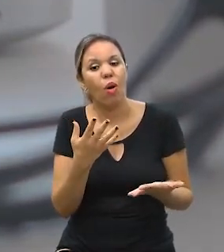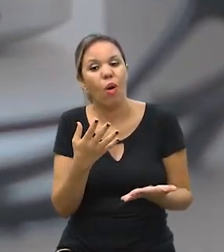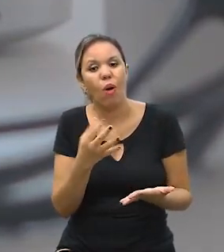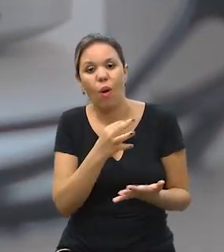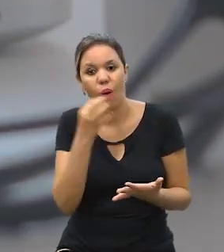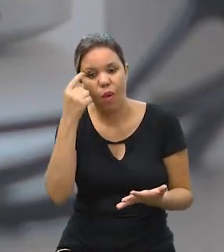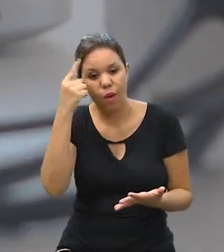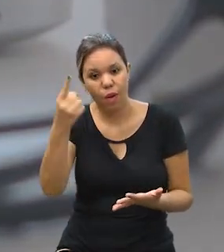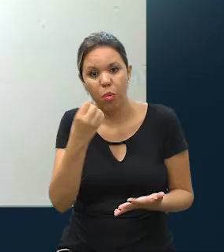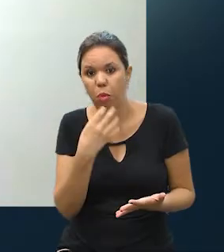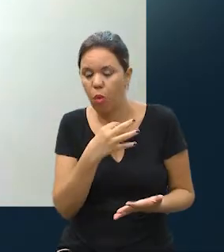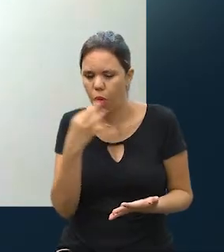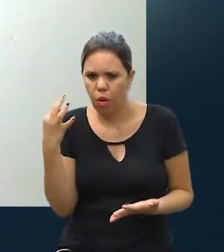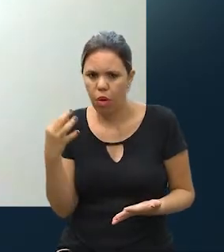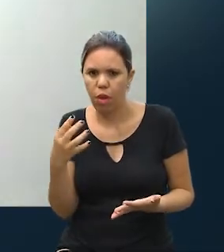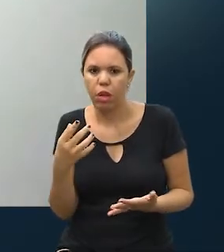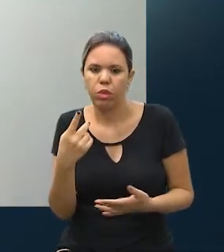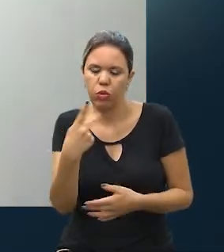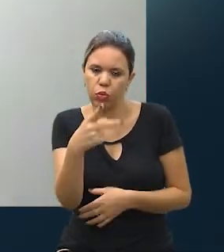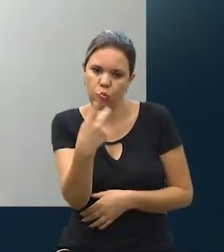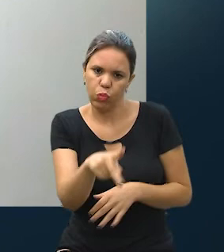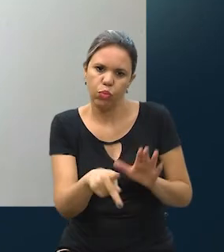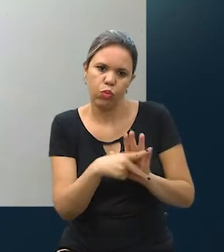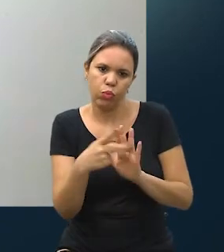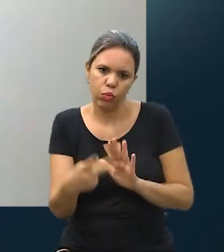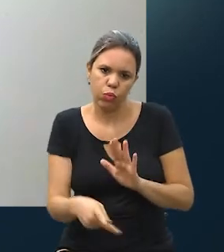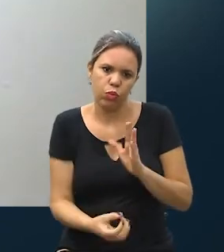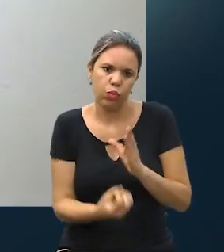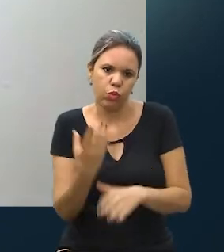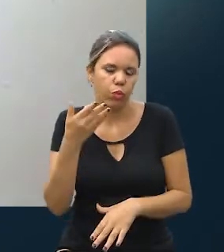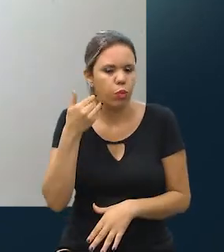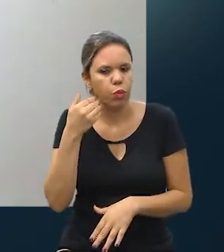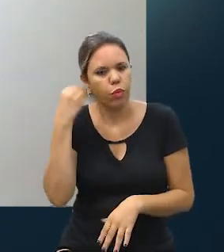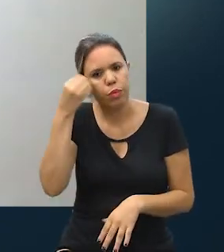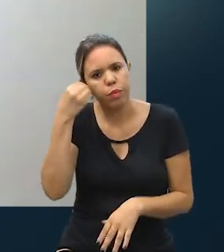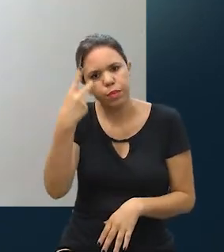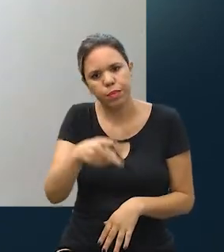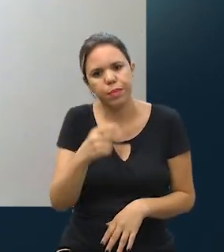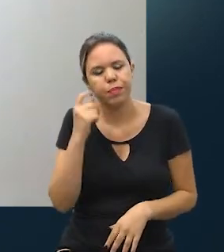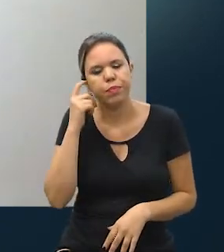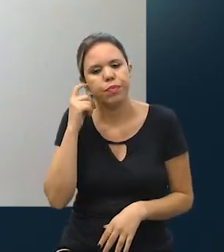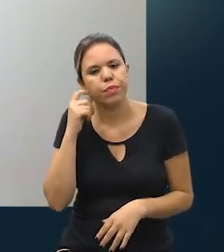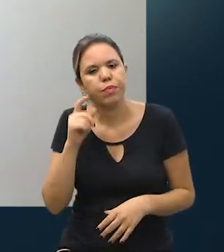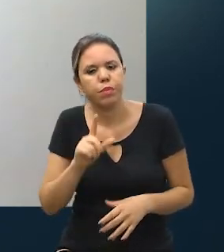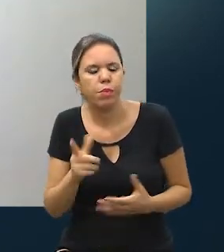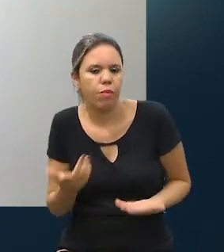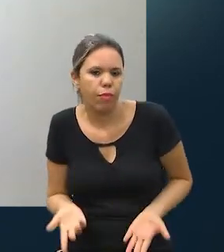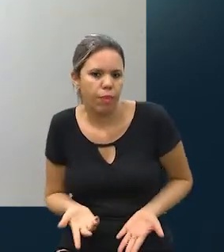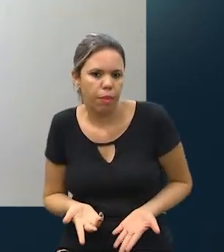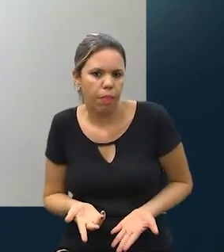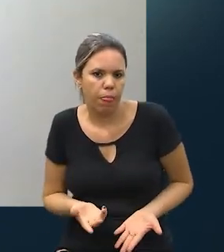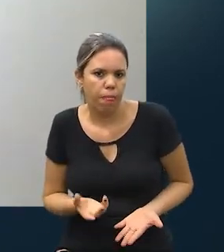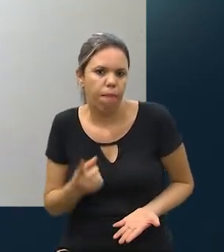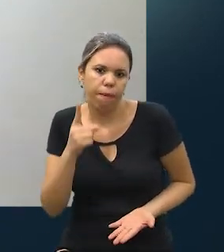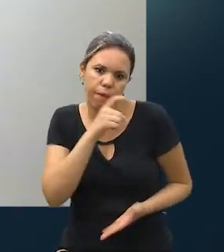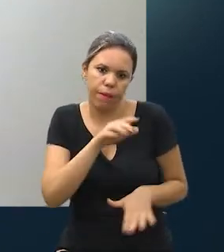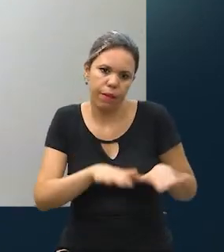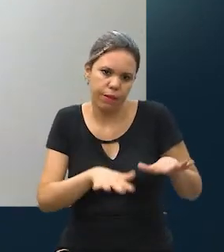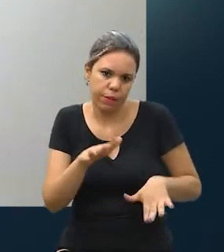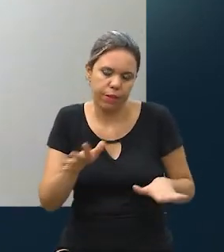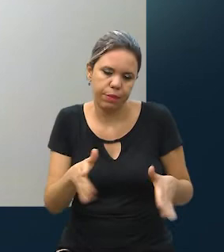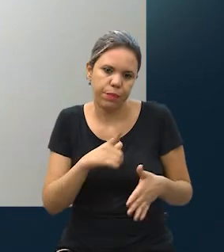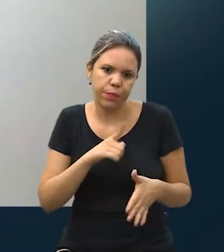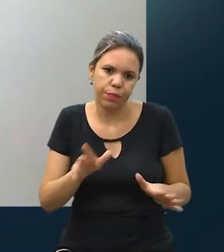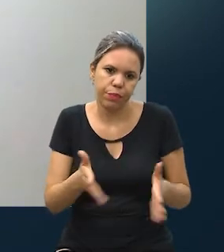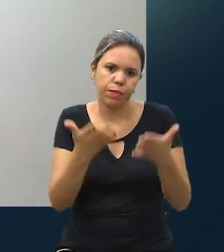nova ou uma ideia sua para aproveitar o seu conhecimento, tal. É muito difícil ter esse tipo